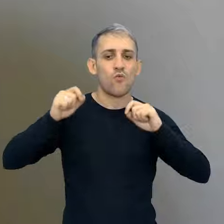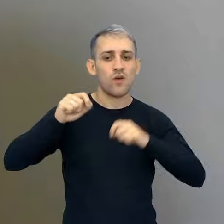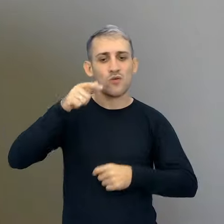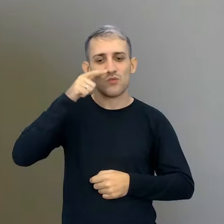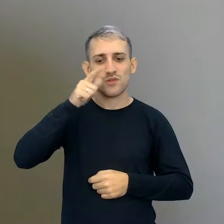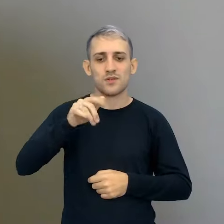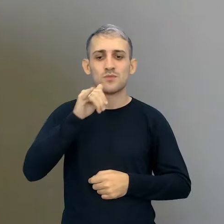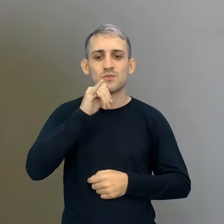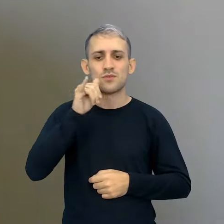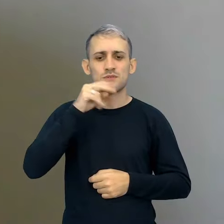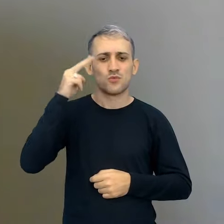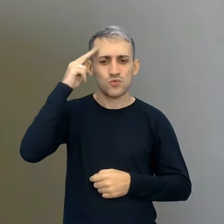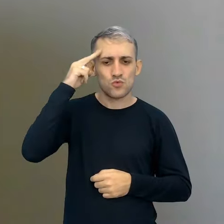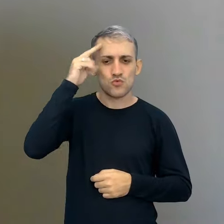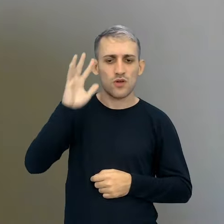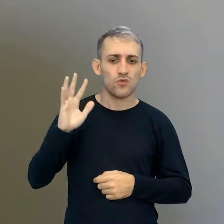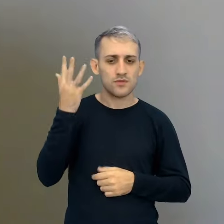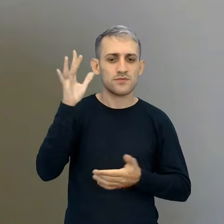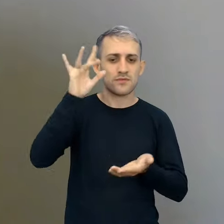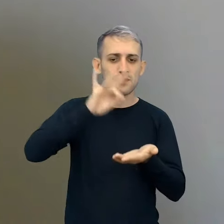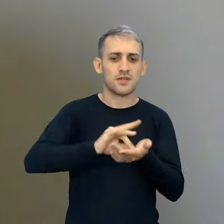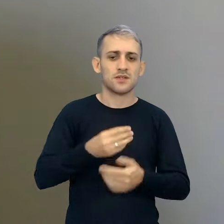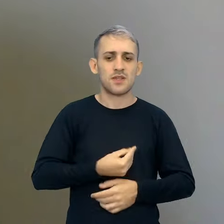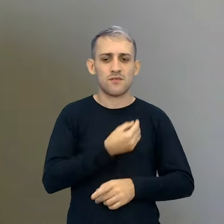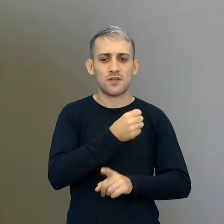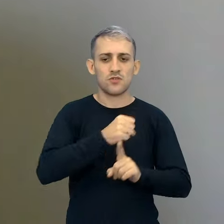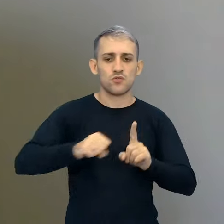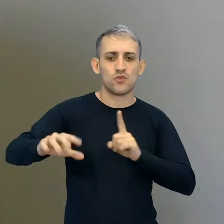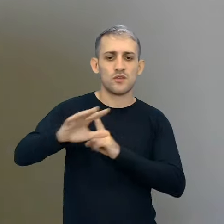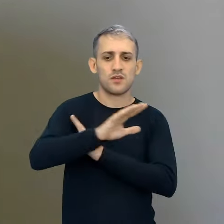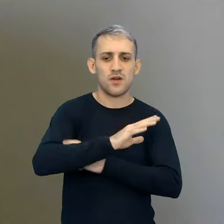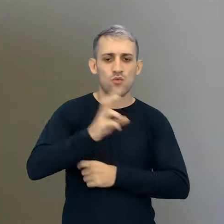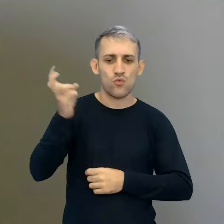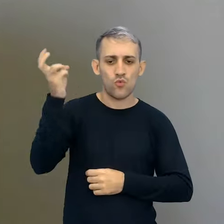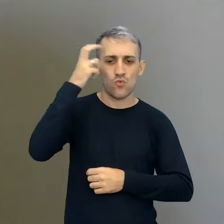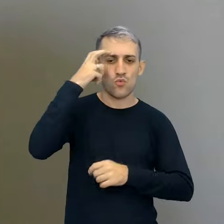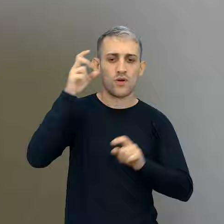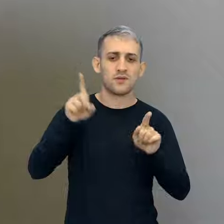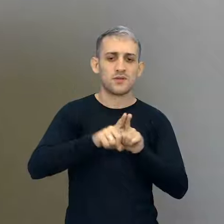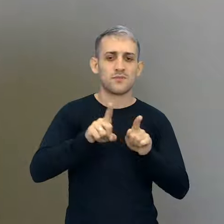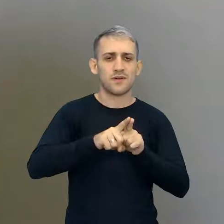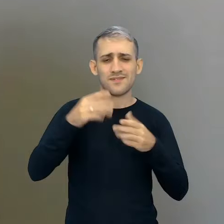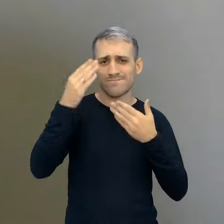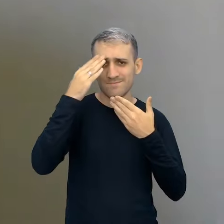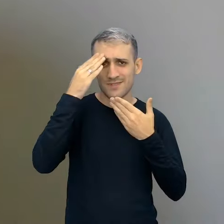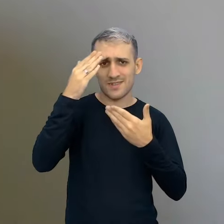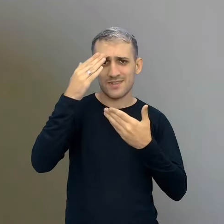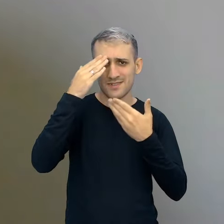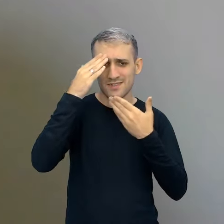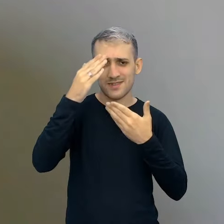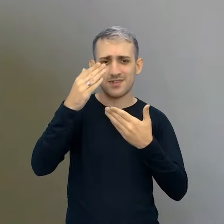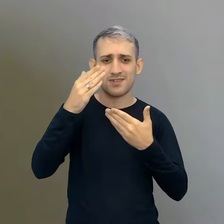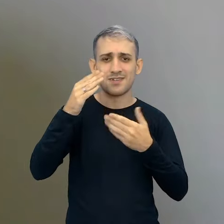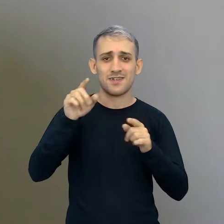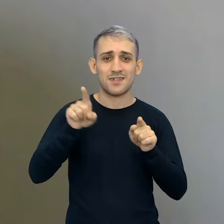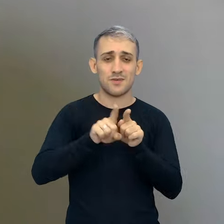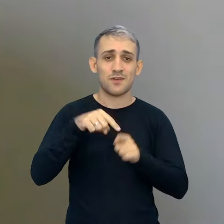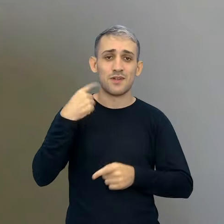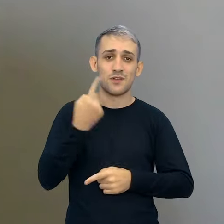os seus sonhos na vida social cultural né então agradeço muito e nos